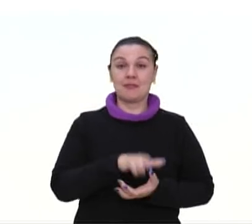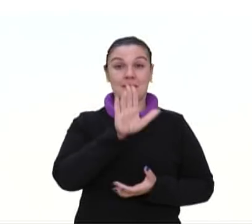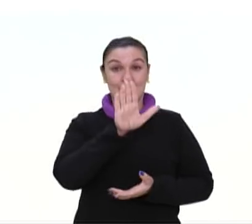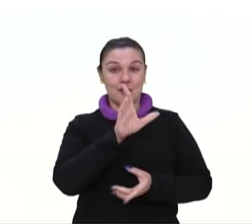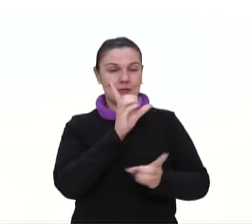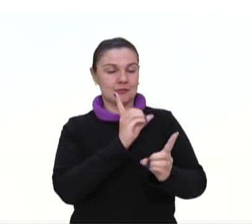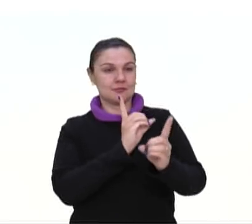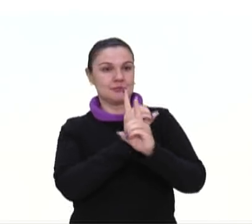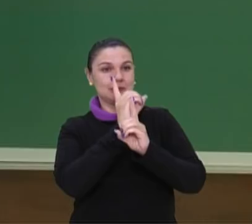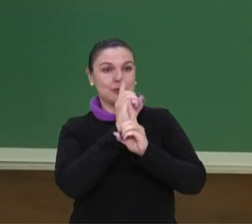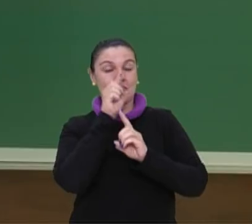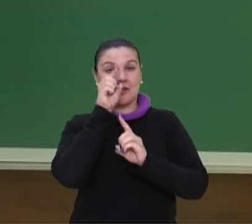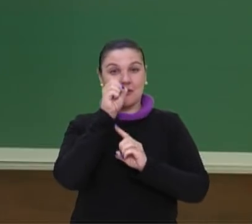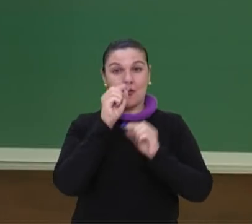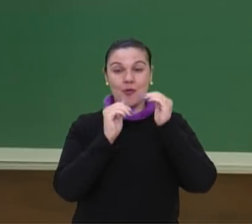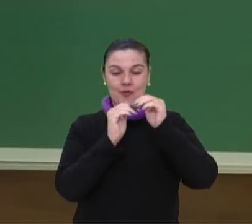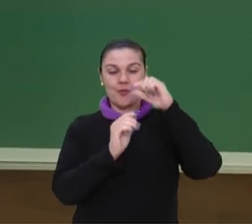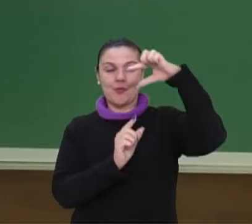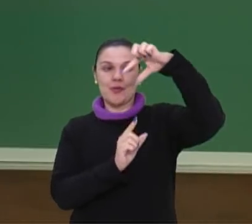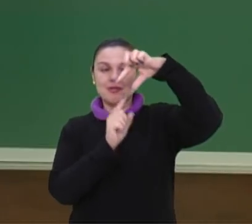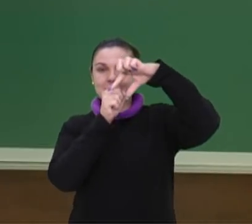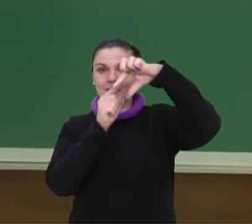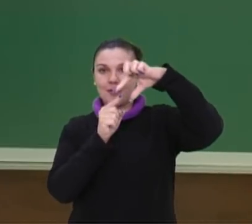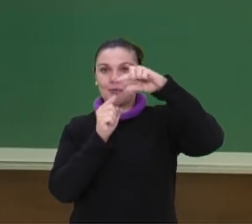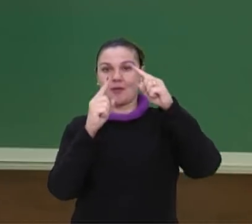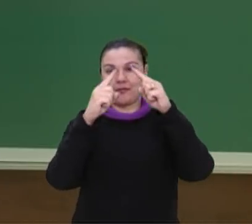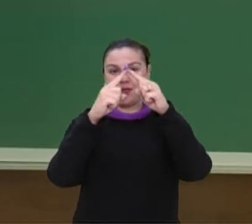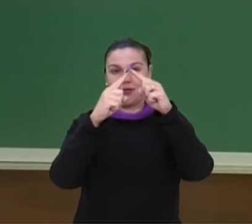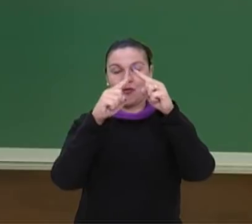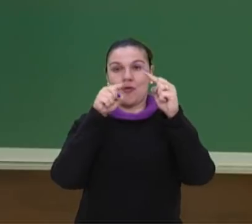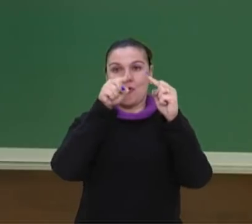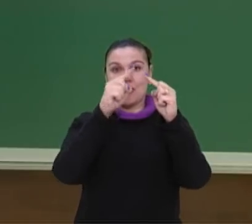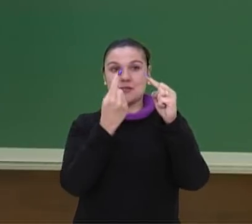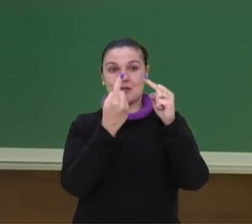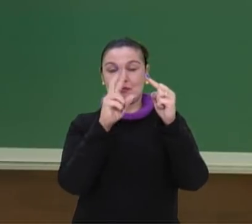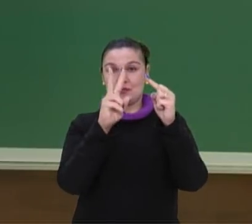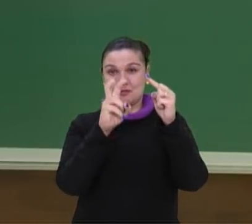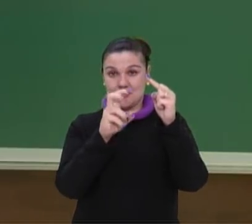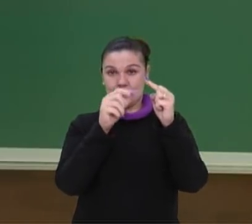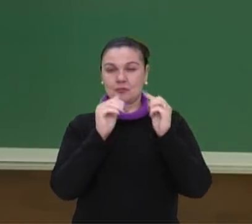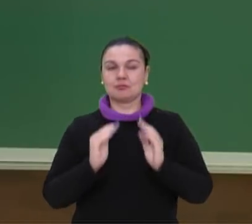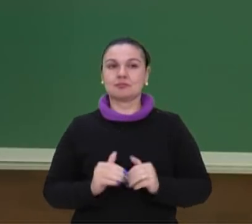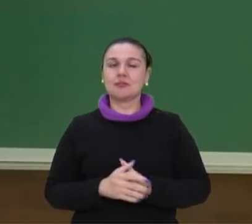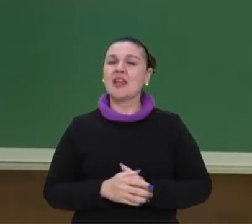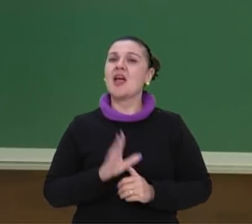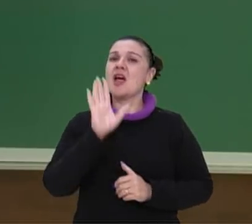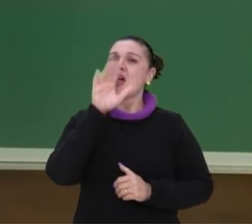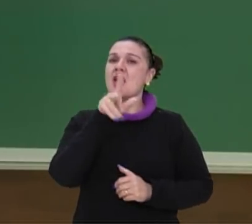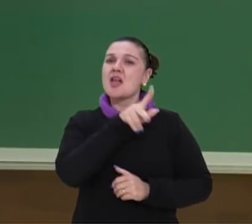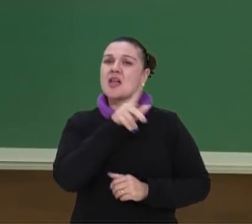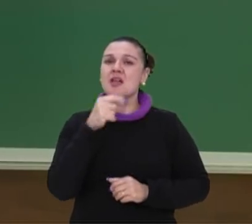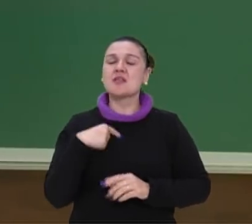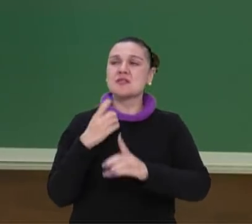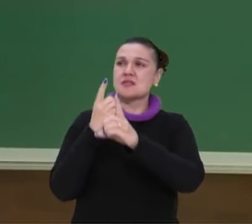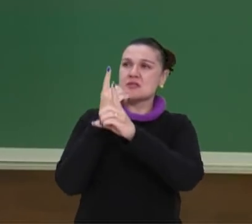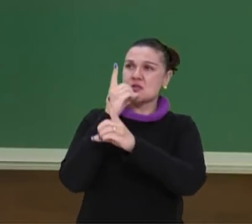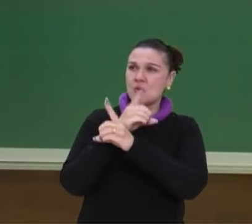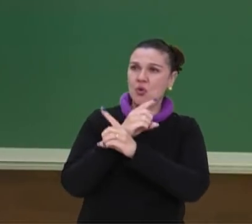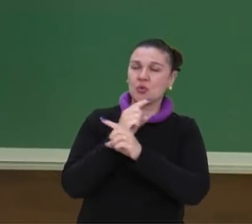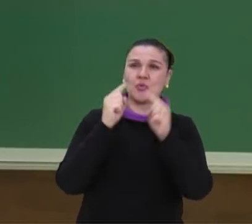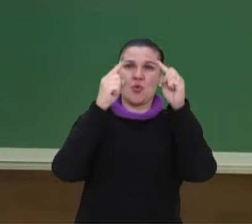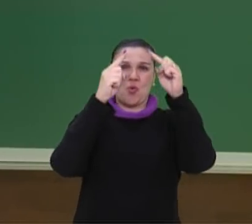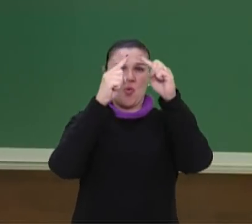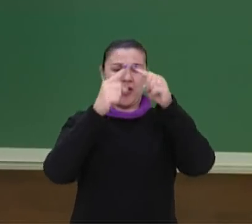nós achamos já esse ângulo que é 125 graus. Professor, então se a gente achou um ângulo, o outro